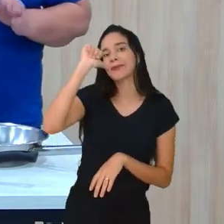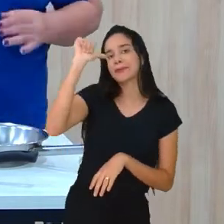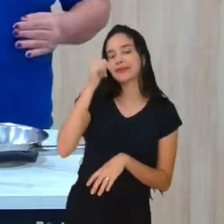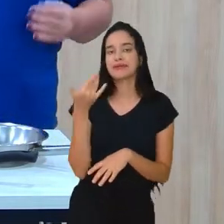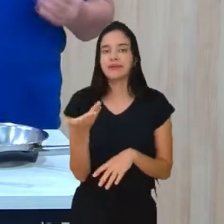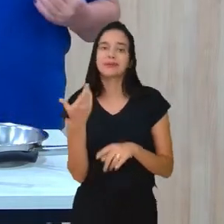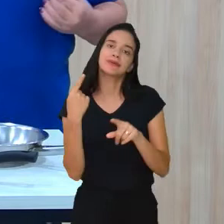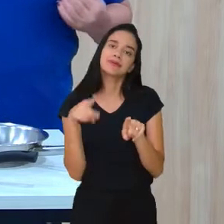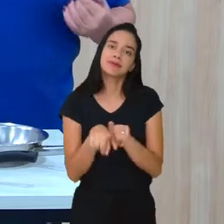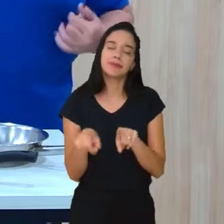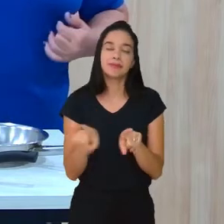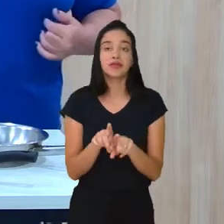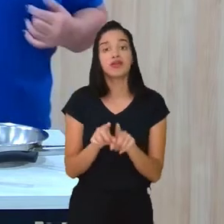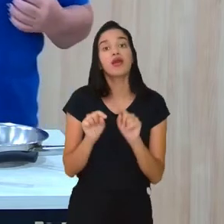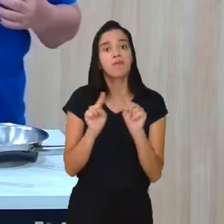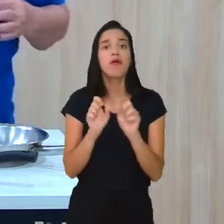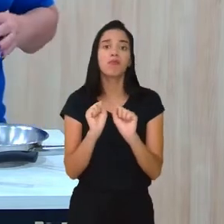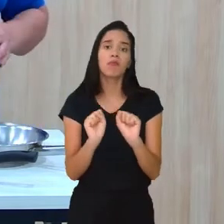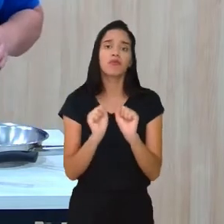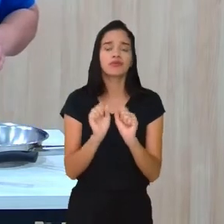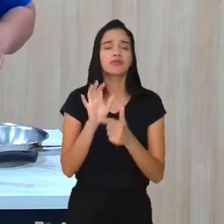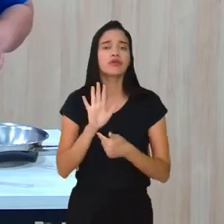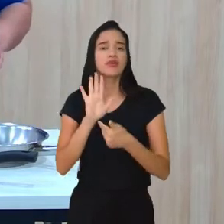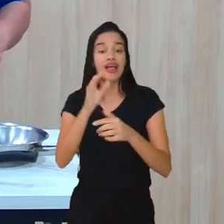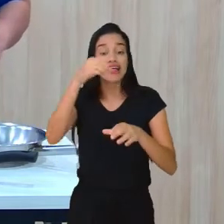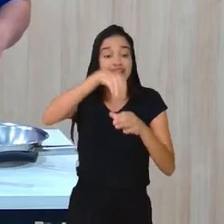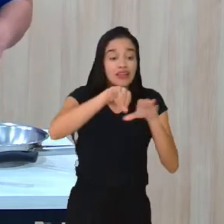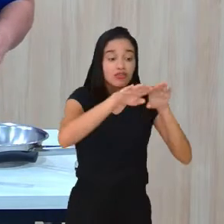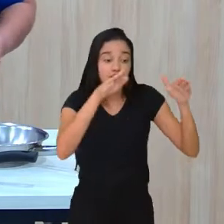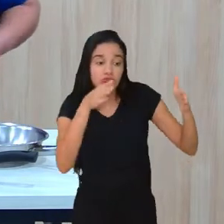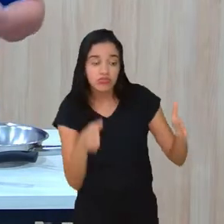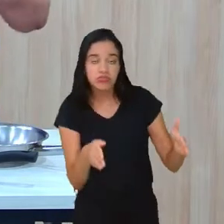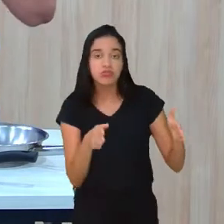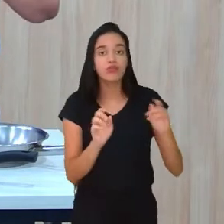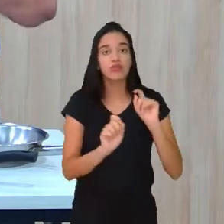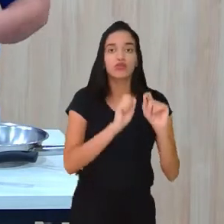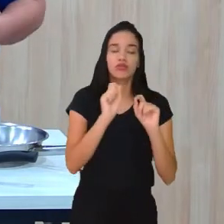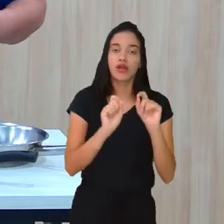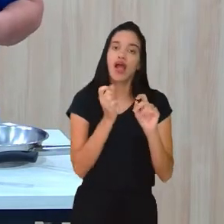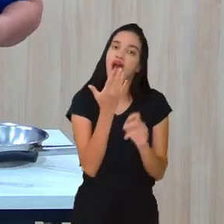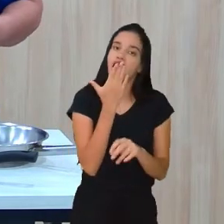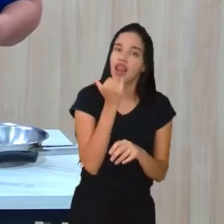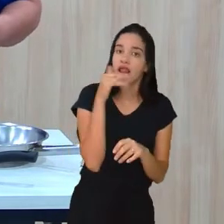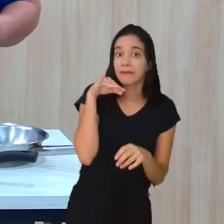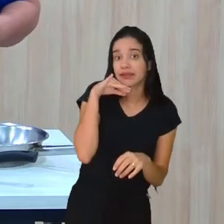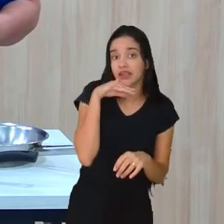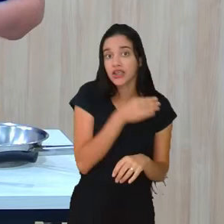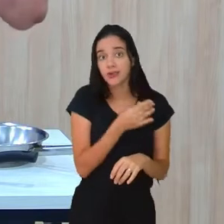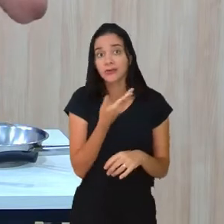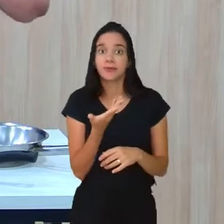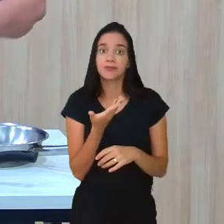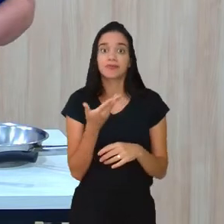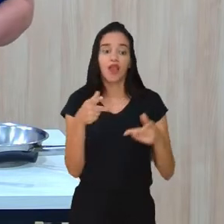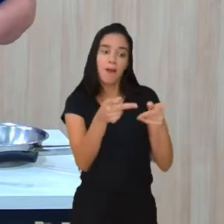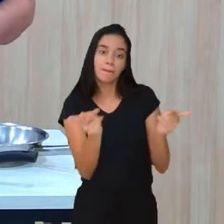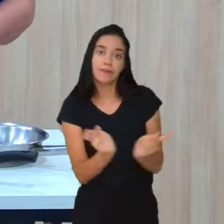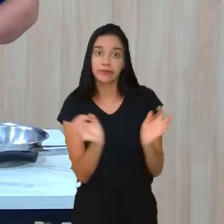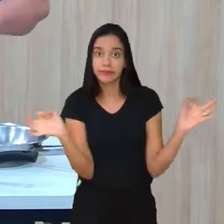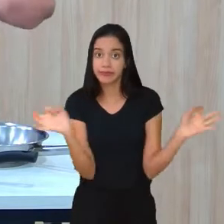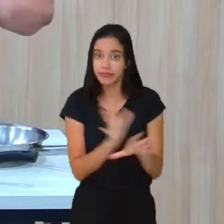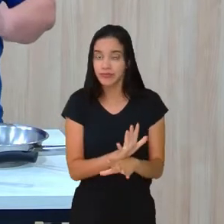também. Mas pode também apresentar dentro dessas caixas térmicas alimentos quentes, pratos